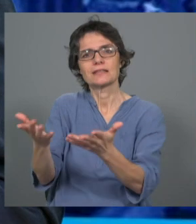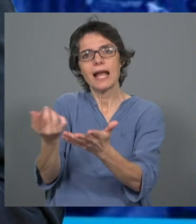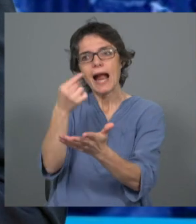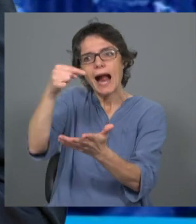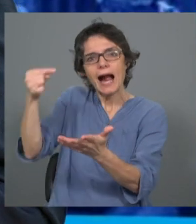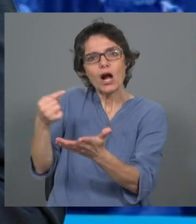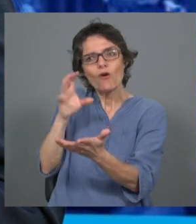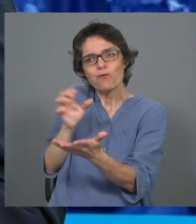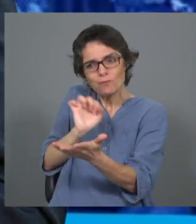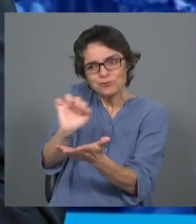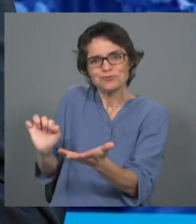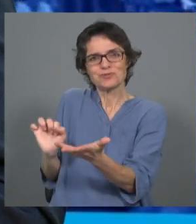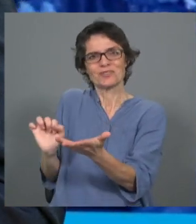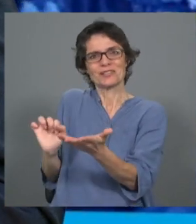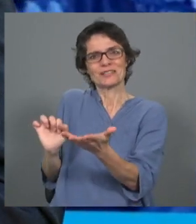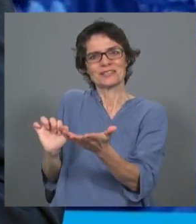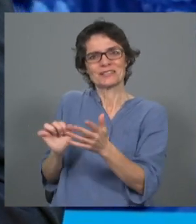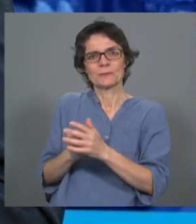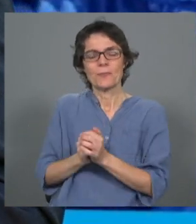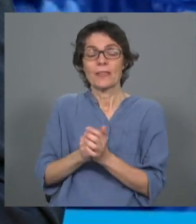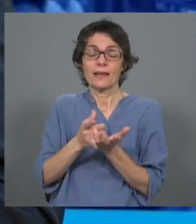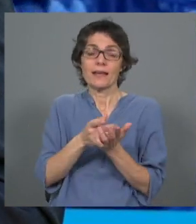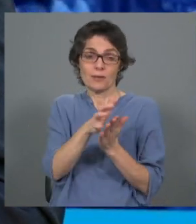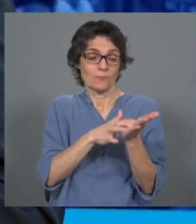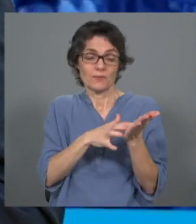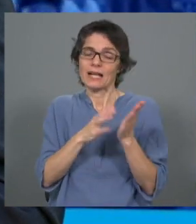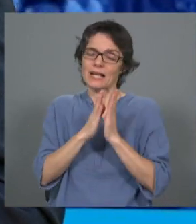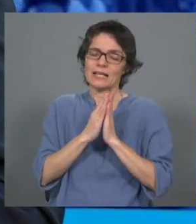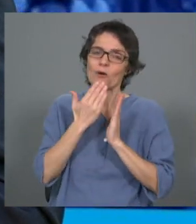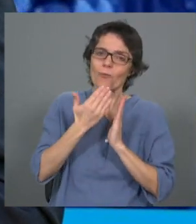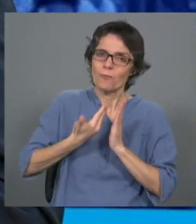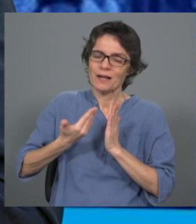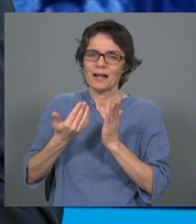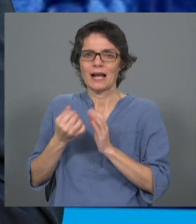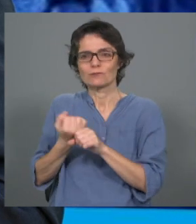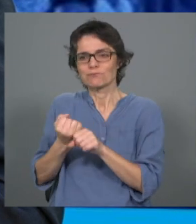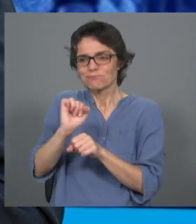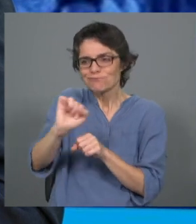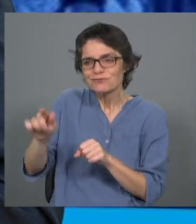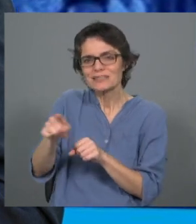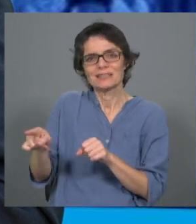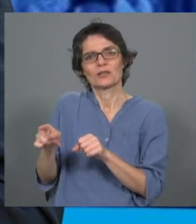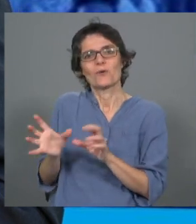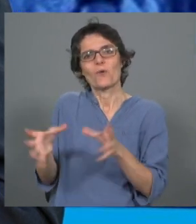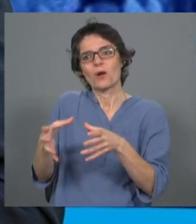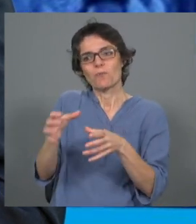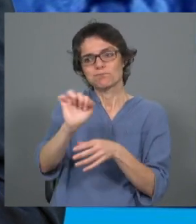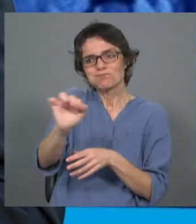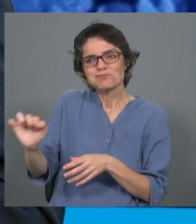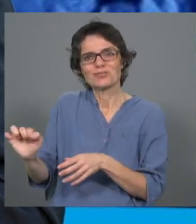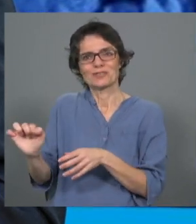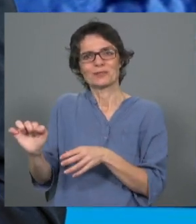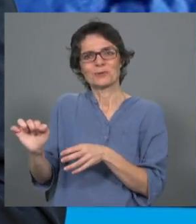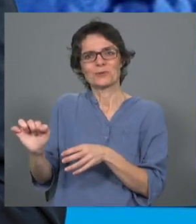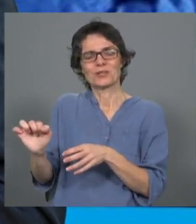forma até de gratidão pelo serviço que cada acólito e cada acólita presta na sua comunidade, e como testemunho que